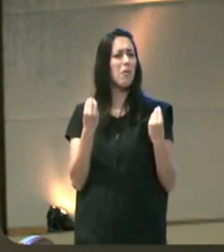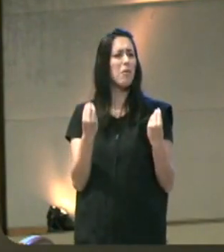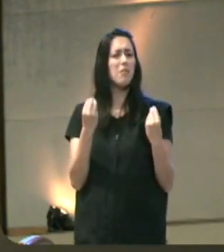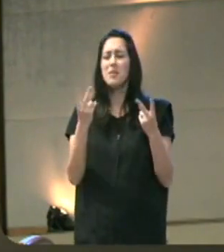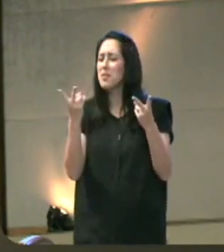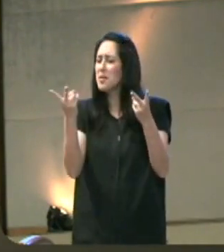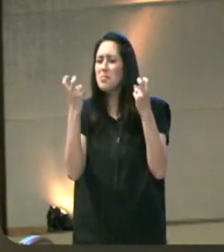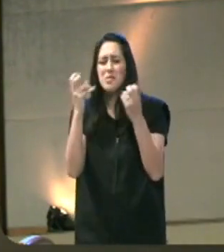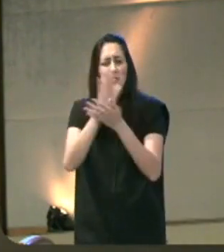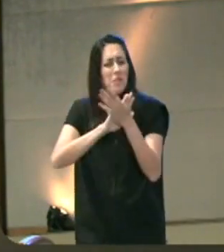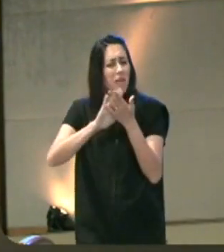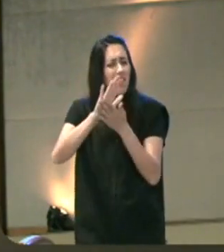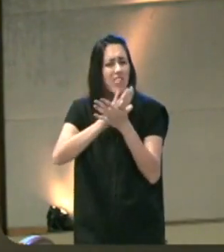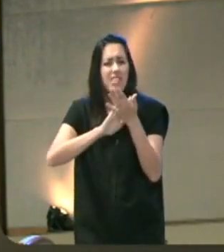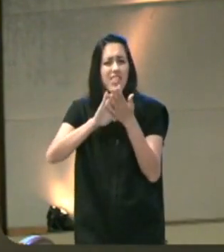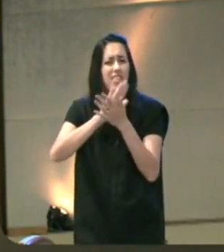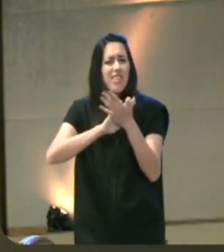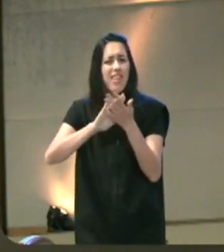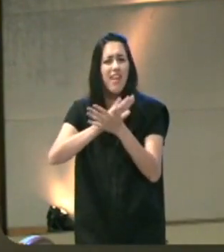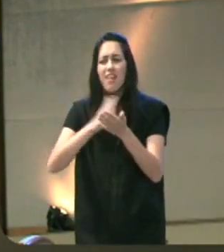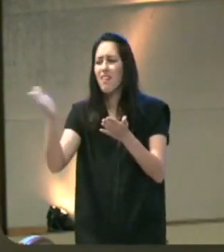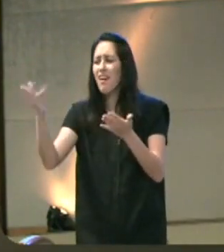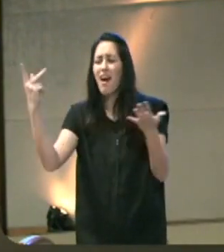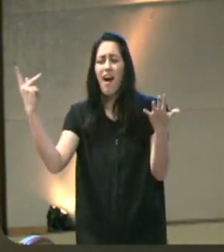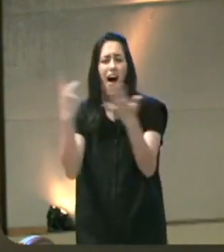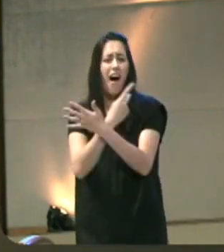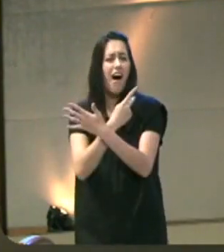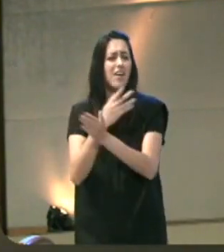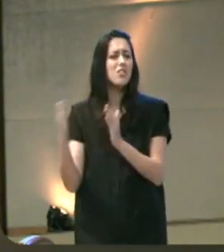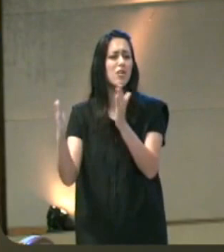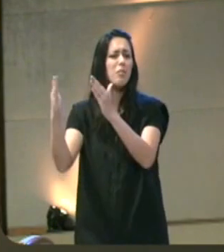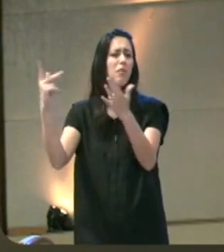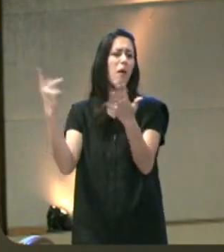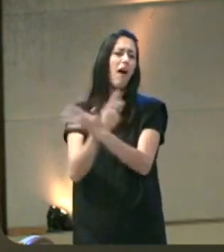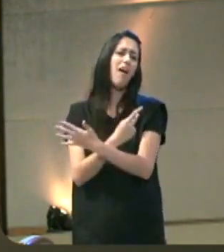e não percebem que estavam caindo na armadilha.